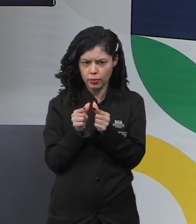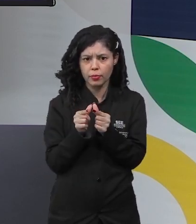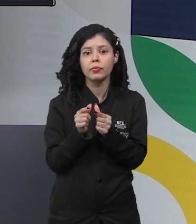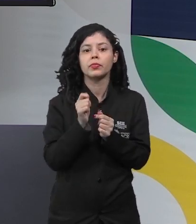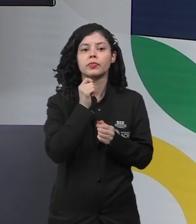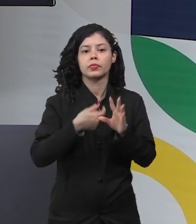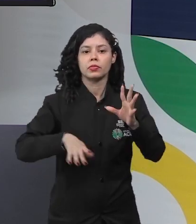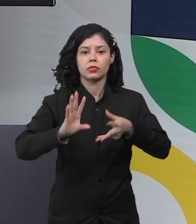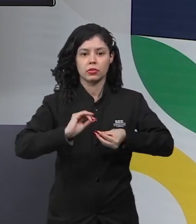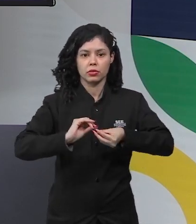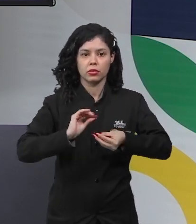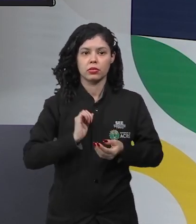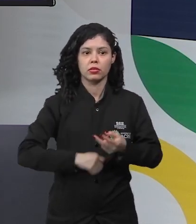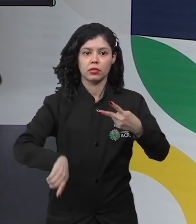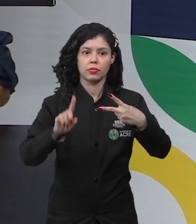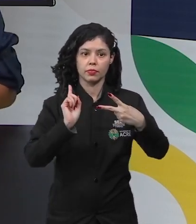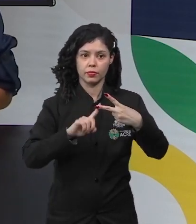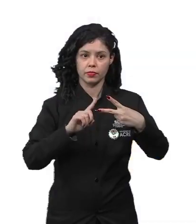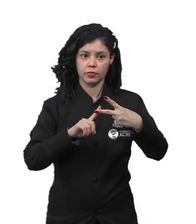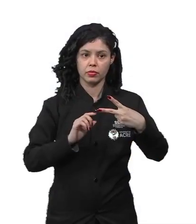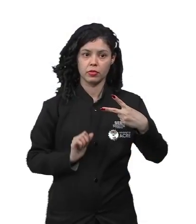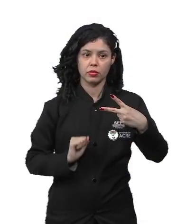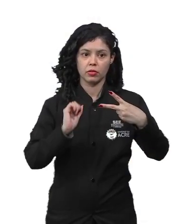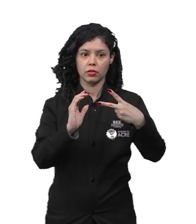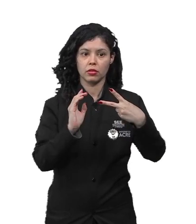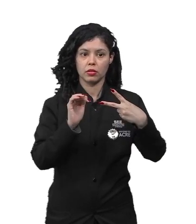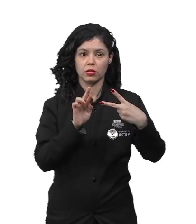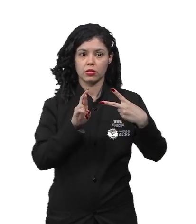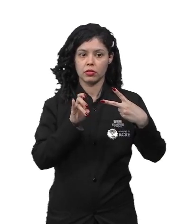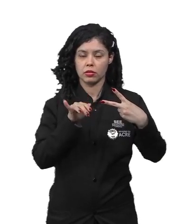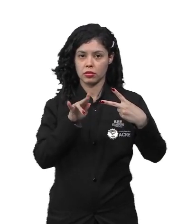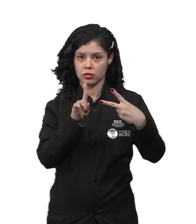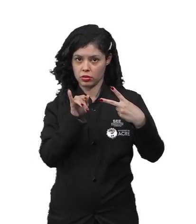Em resumo, é isso. Segunda fase, conhecida como